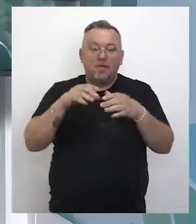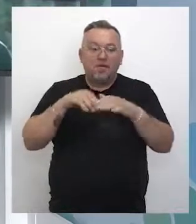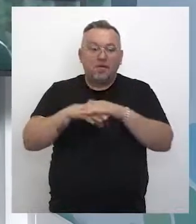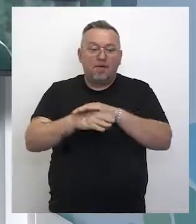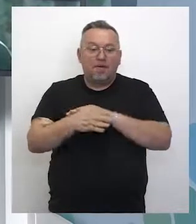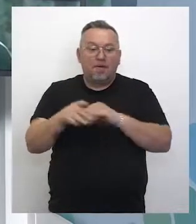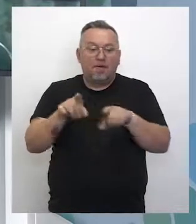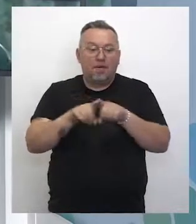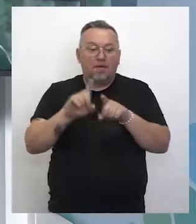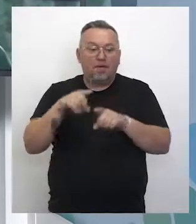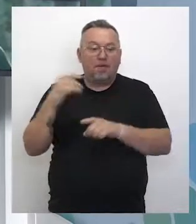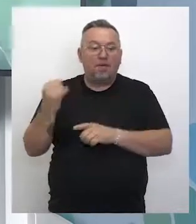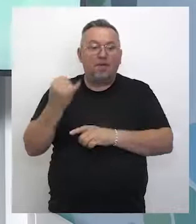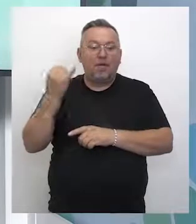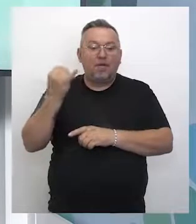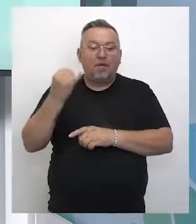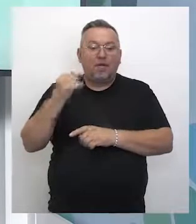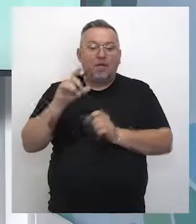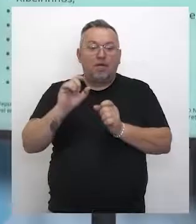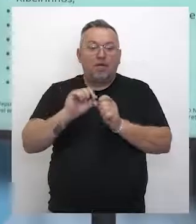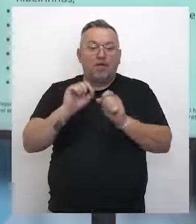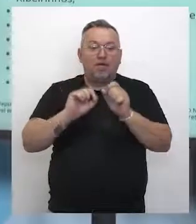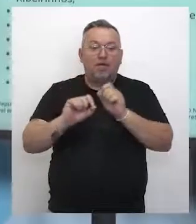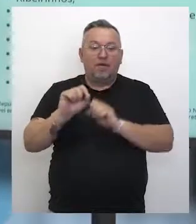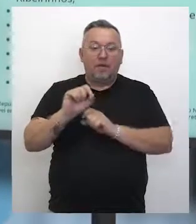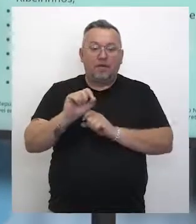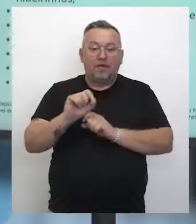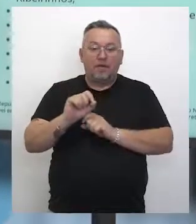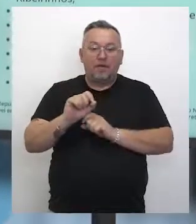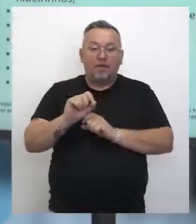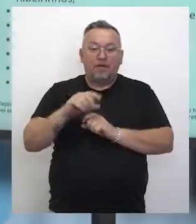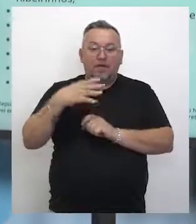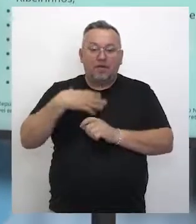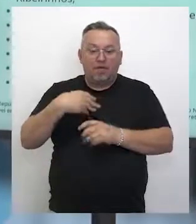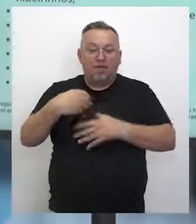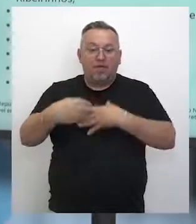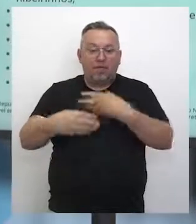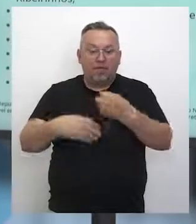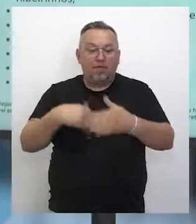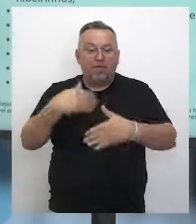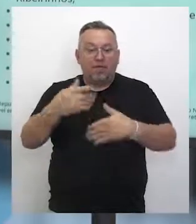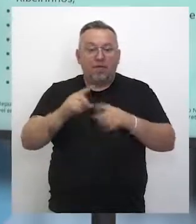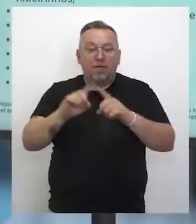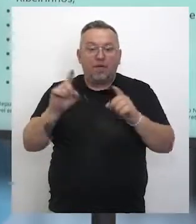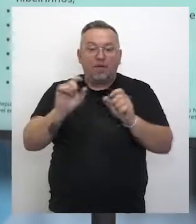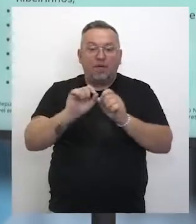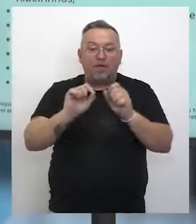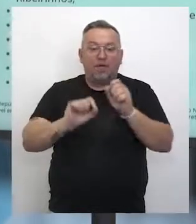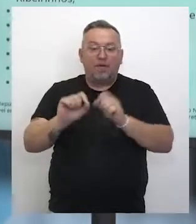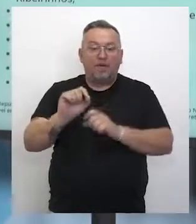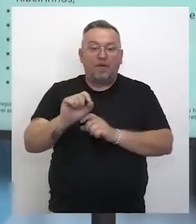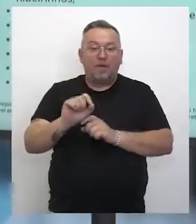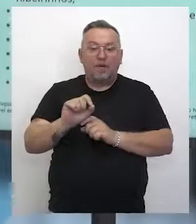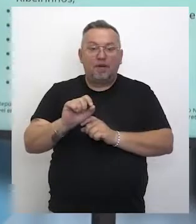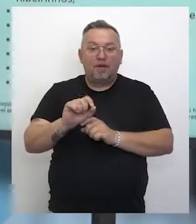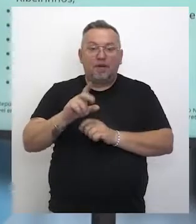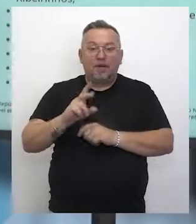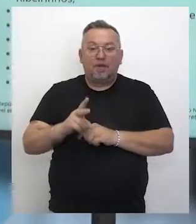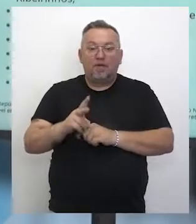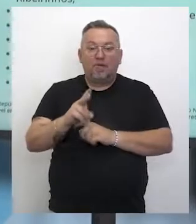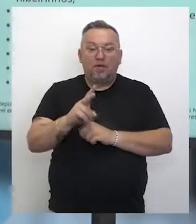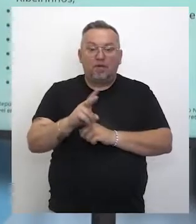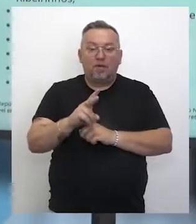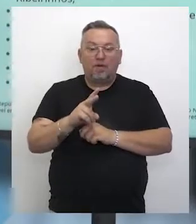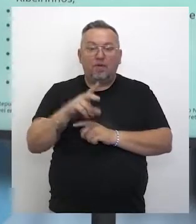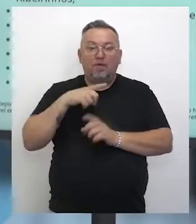né, e a importância, né, de passar aí, né, de geração para geração para dar essa continuidade aí